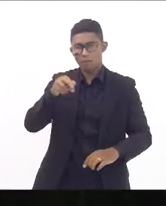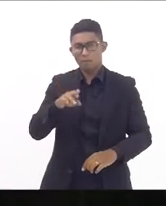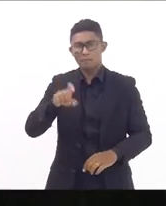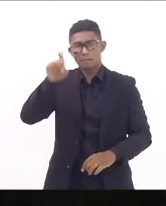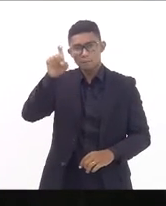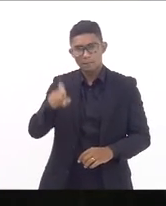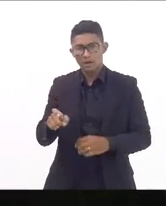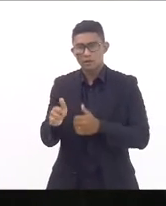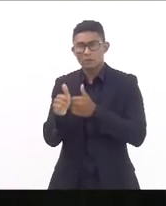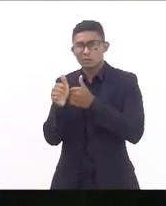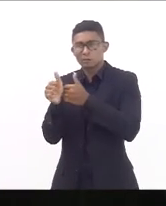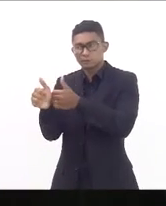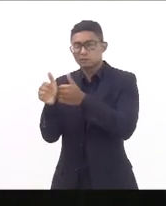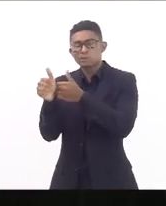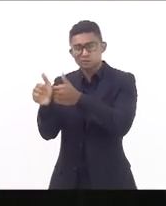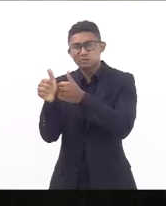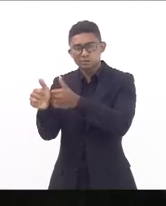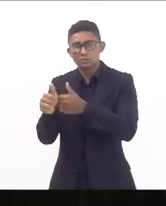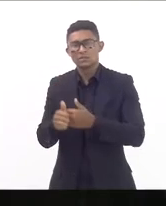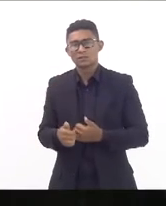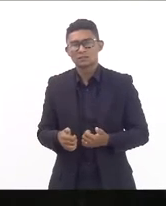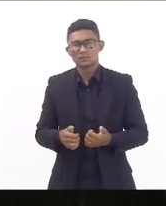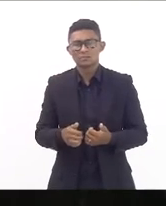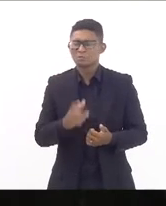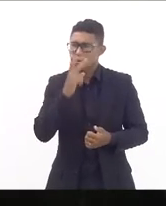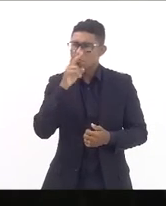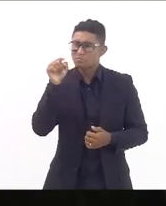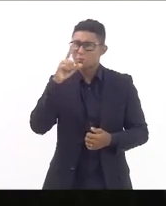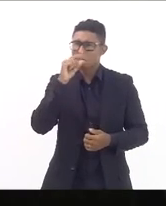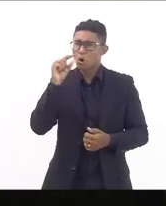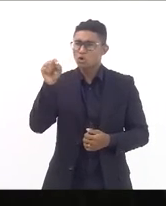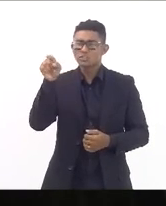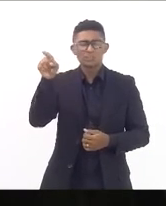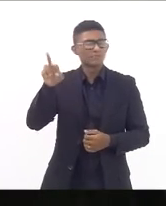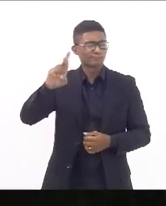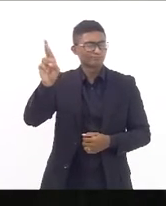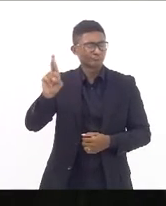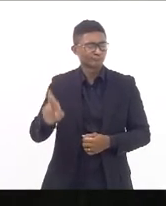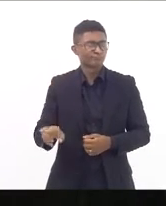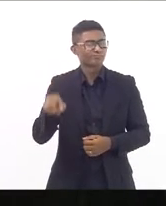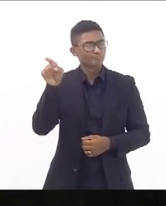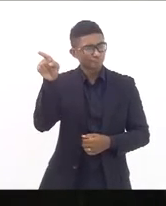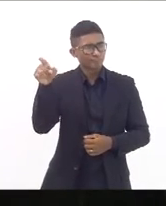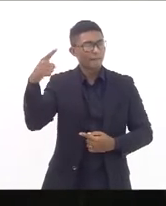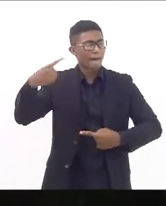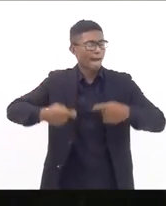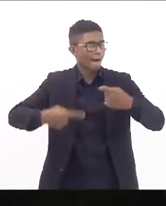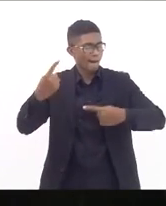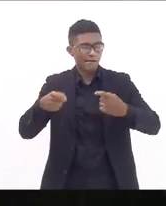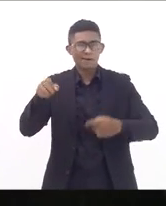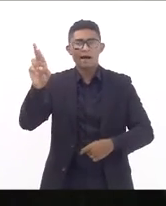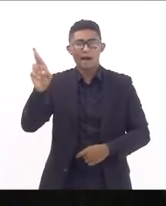fé, diz que o Putin tem razão de fazer essa guerra fratricida,